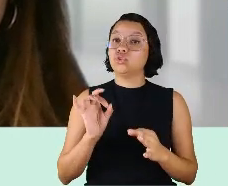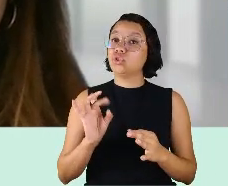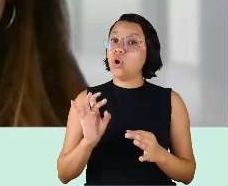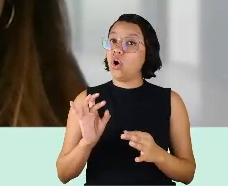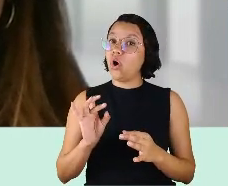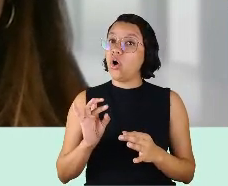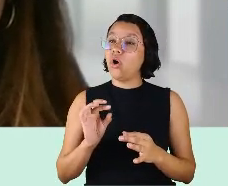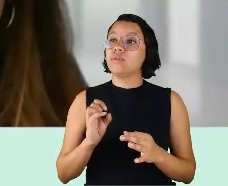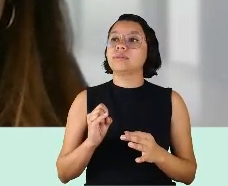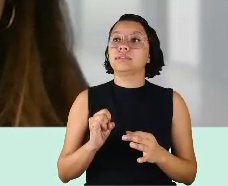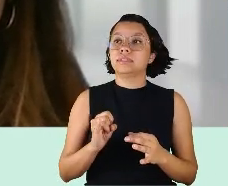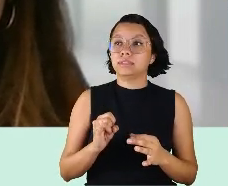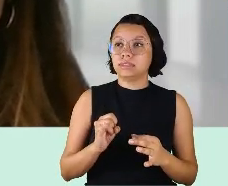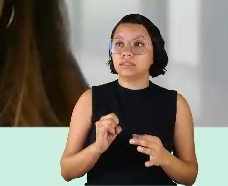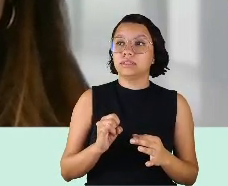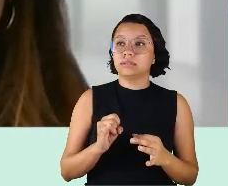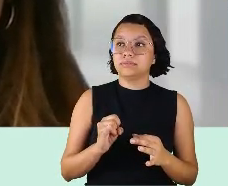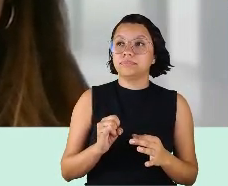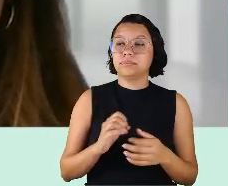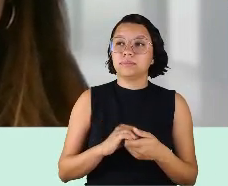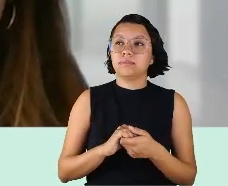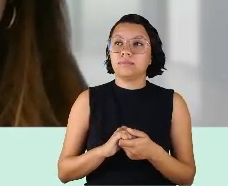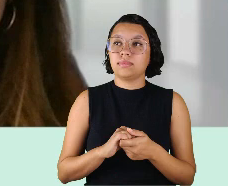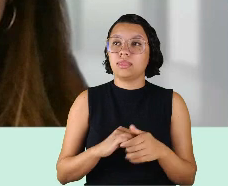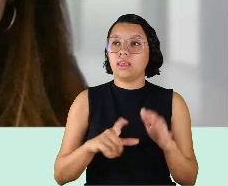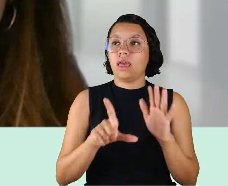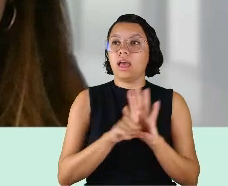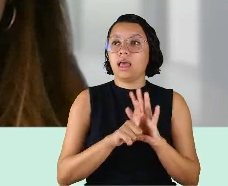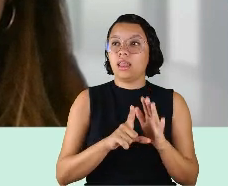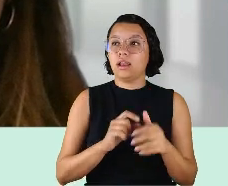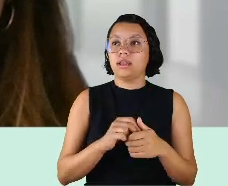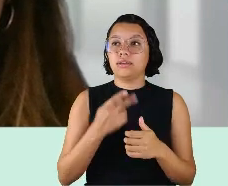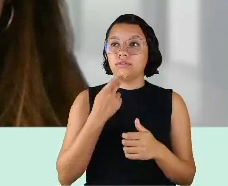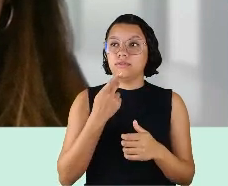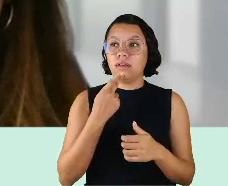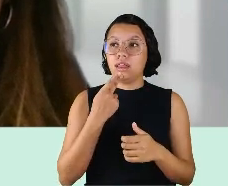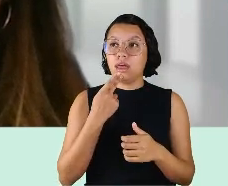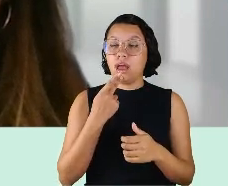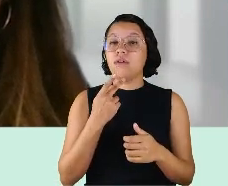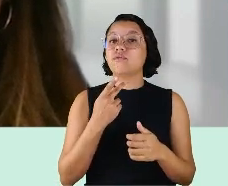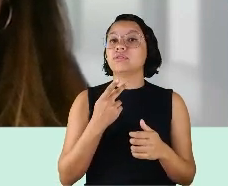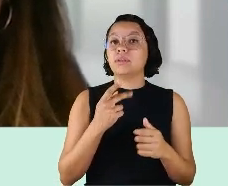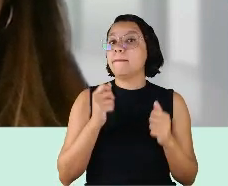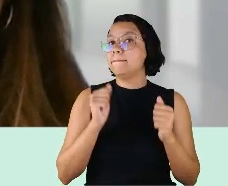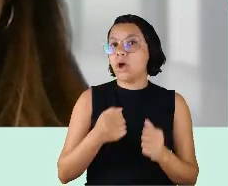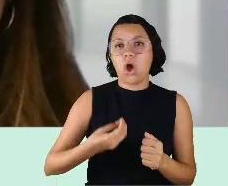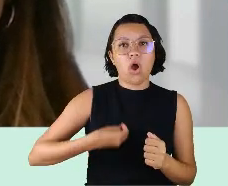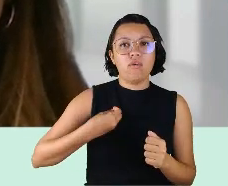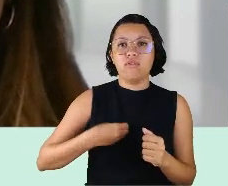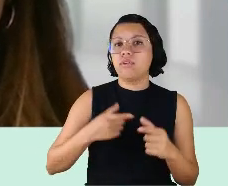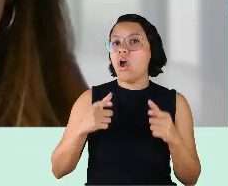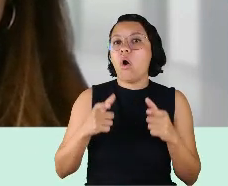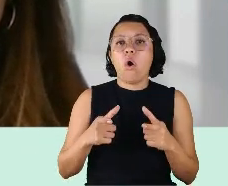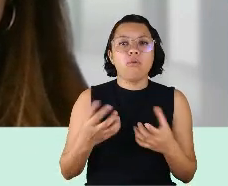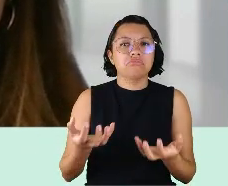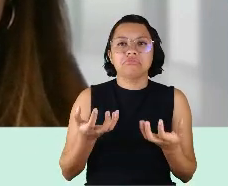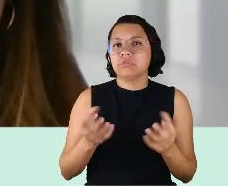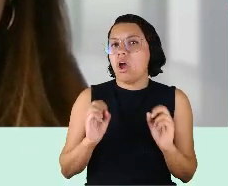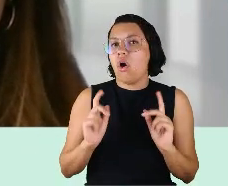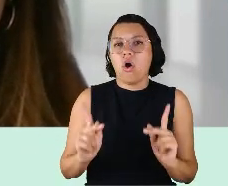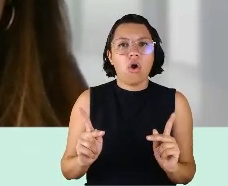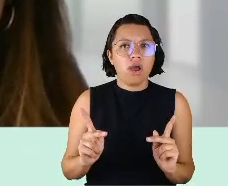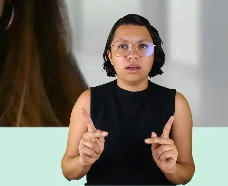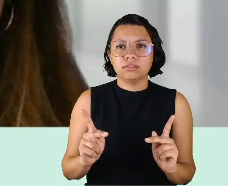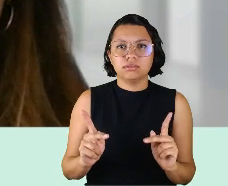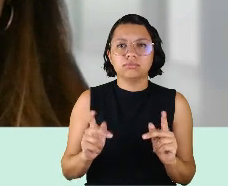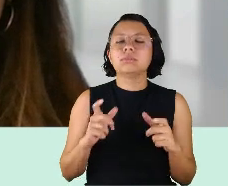não ser que a LOMAN mude e que diga, olha, você pode morar onde você quiser, e, né,